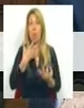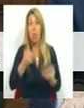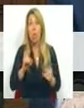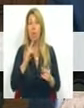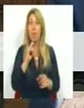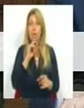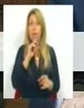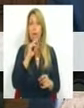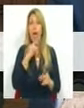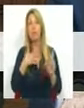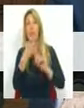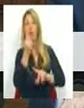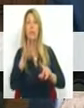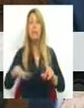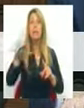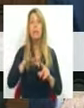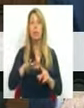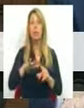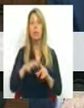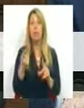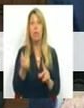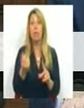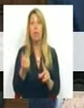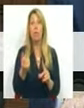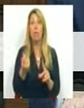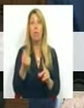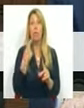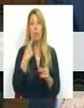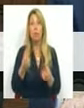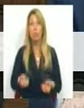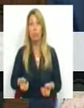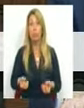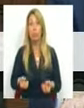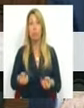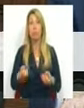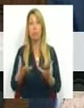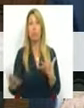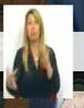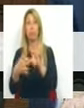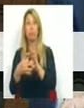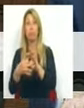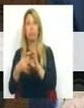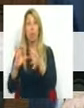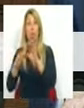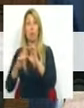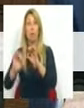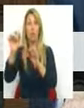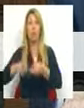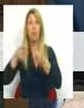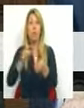a chegar a uma situação em que o preço... Em que se conseguisse atingir a lógica do investidor privado e, consequentemente, ter um preço